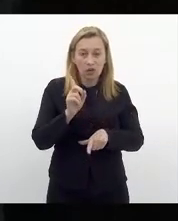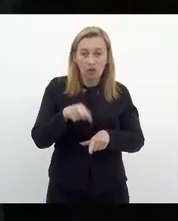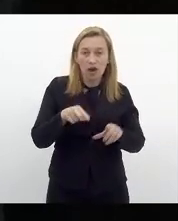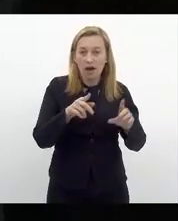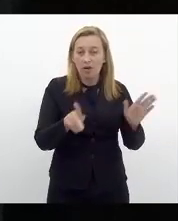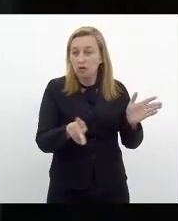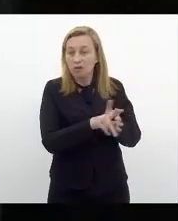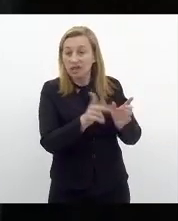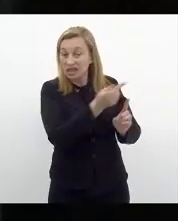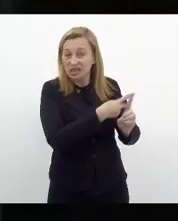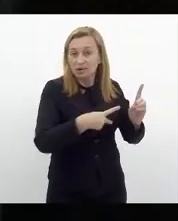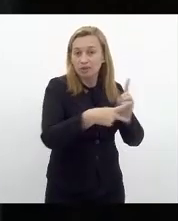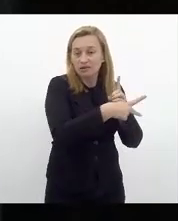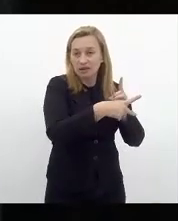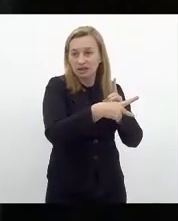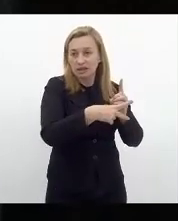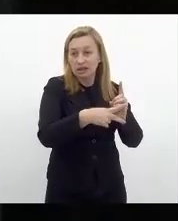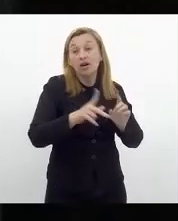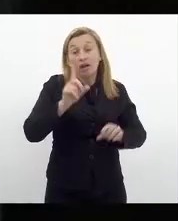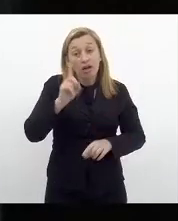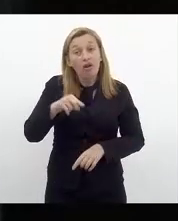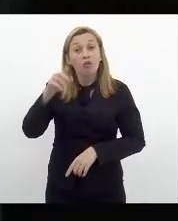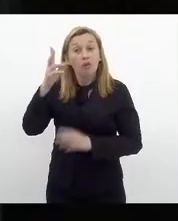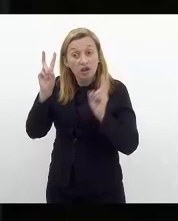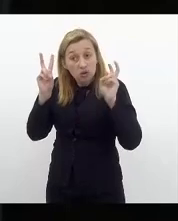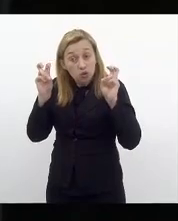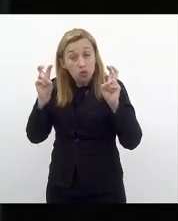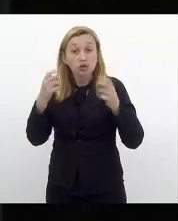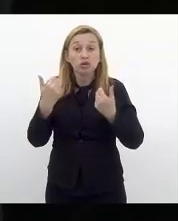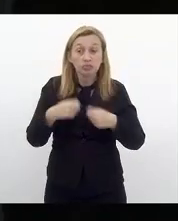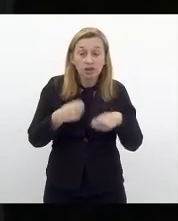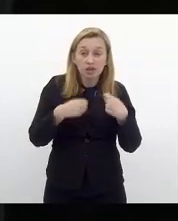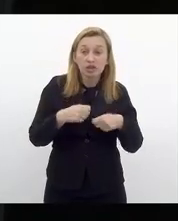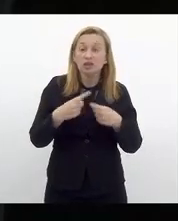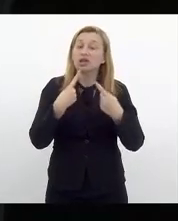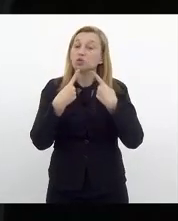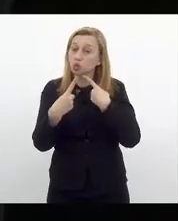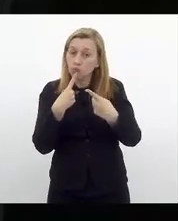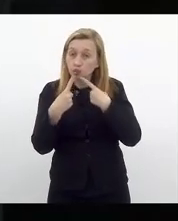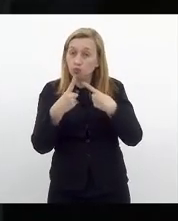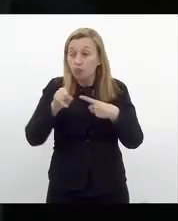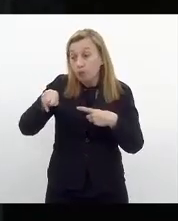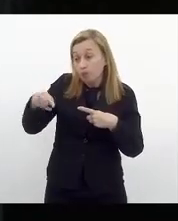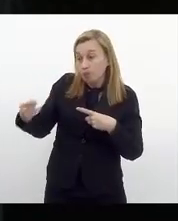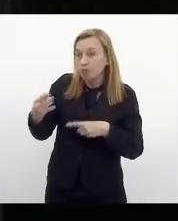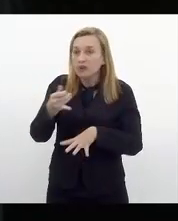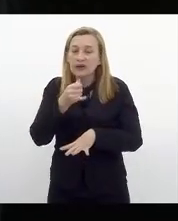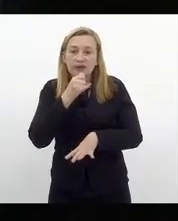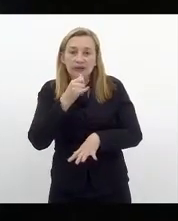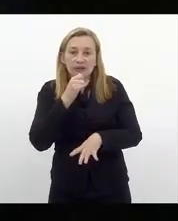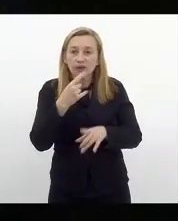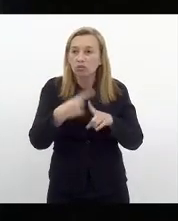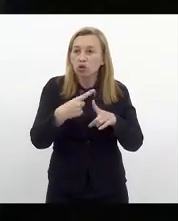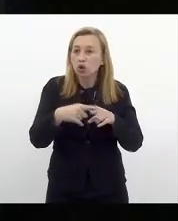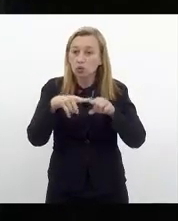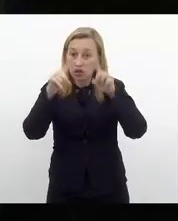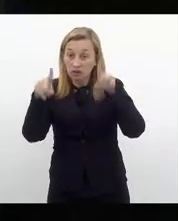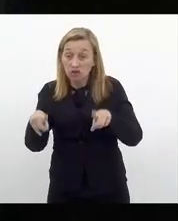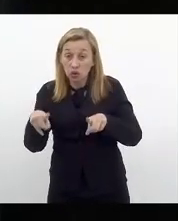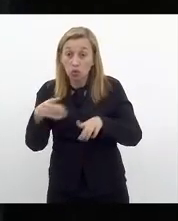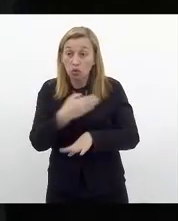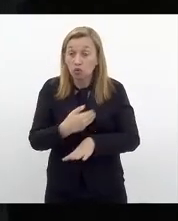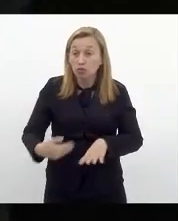Previdenciário tá esse é uma é uma questão que tem que ser depois de batida por exemplo porque o servidor